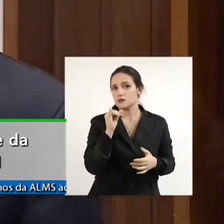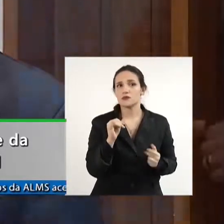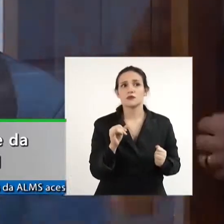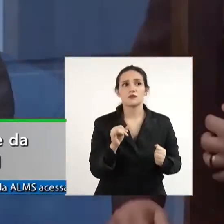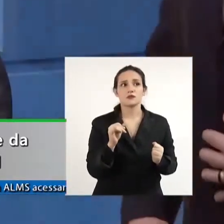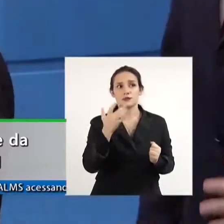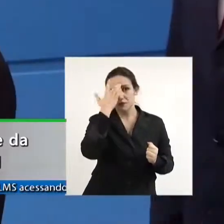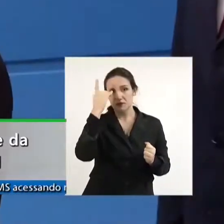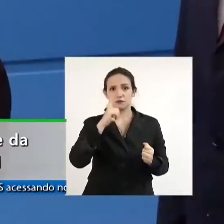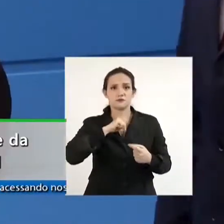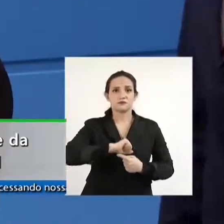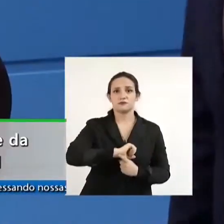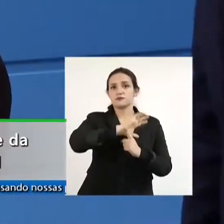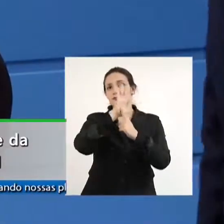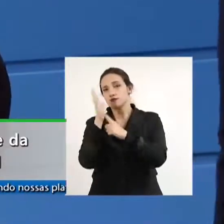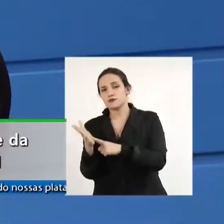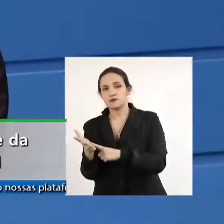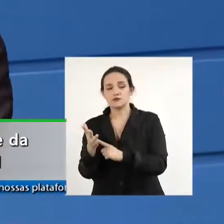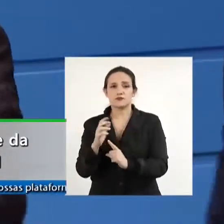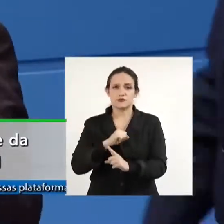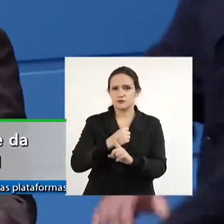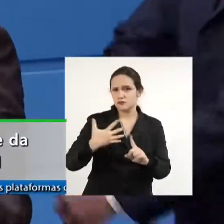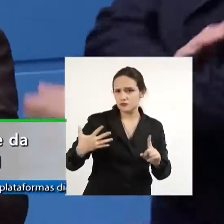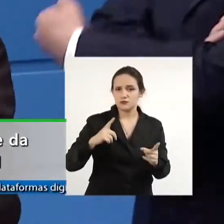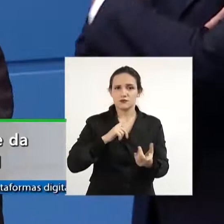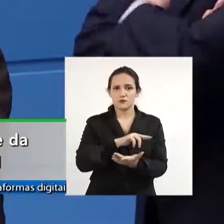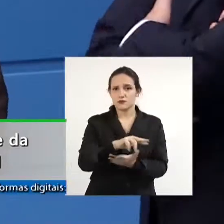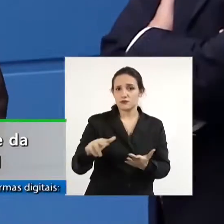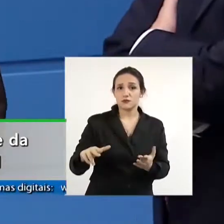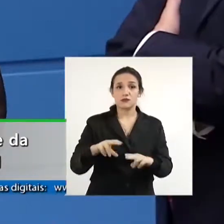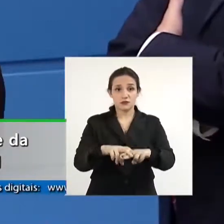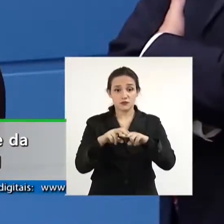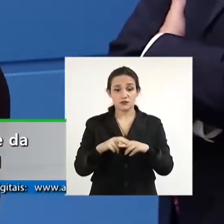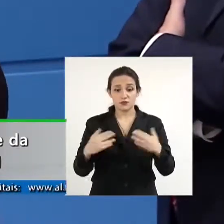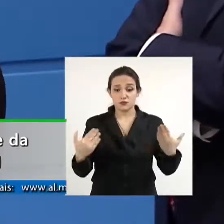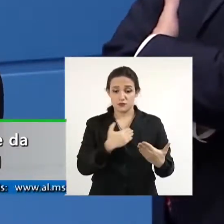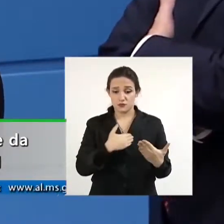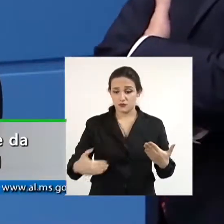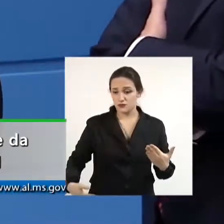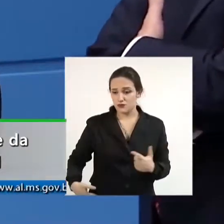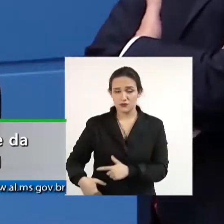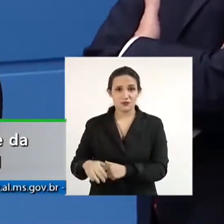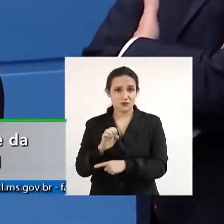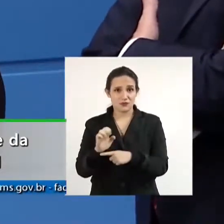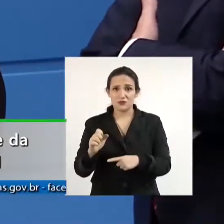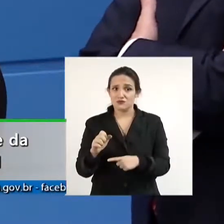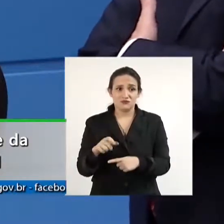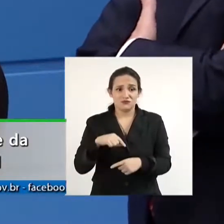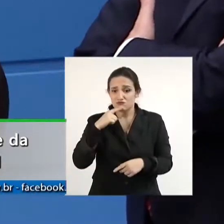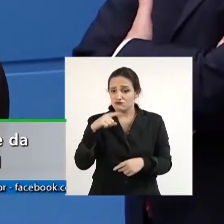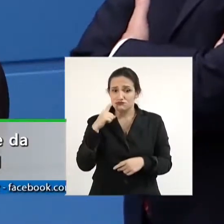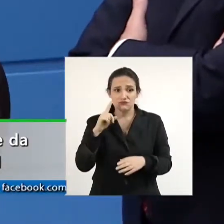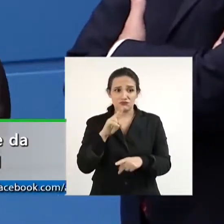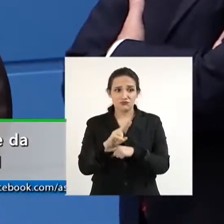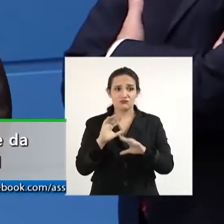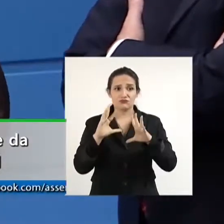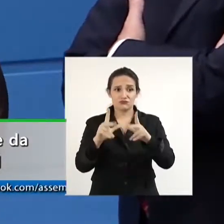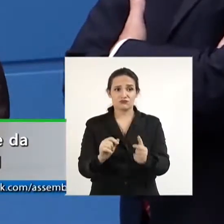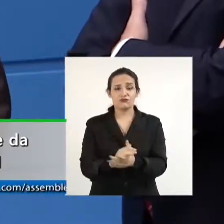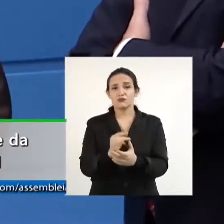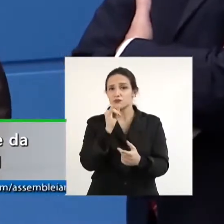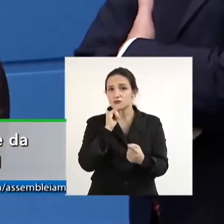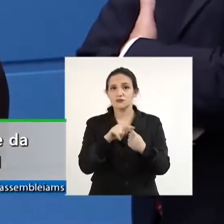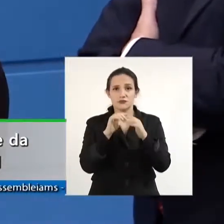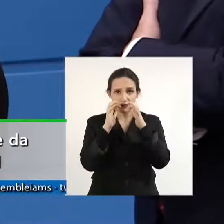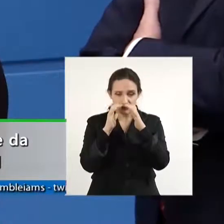pessoas especiais e desenvolvendo um trabalho que a rede estadual ela não está preparada para absorver. A